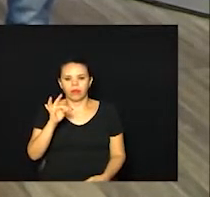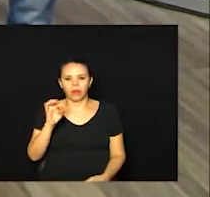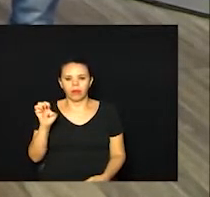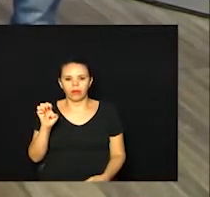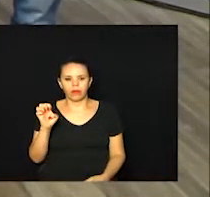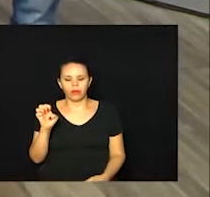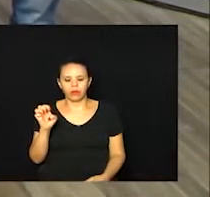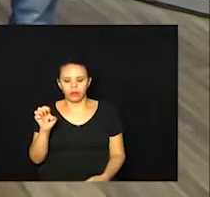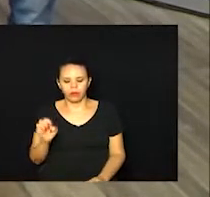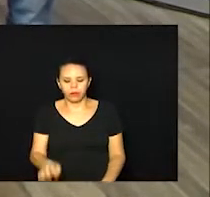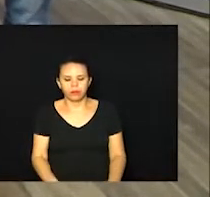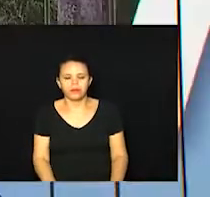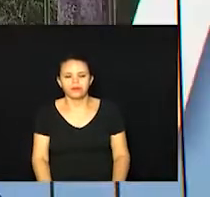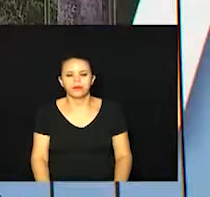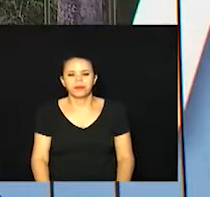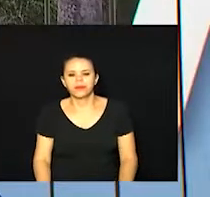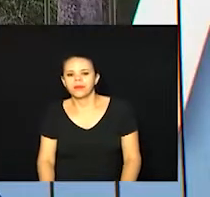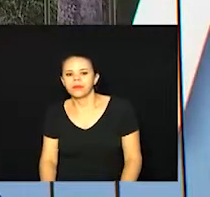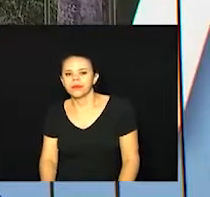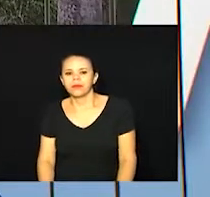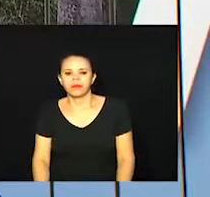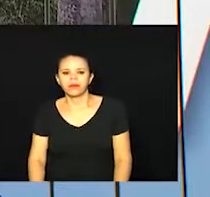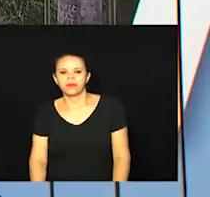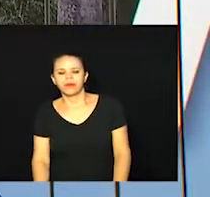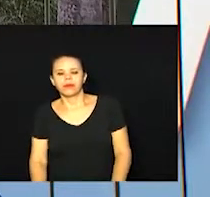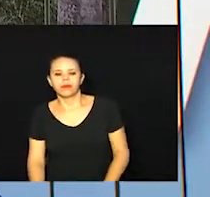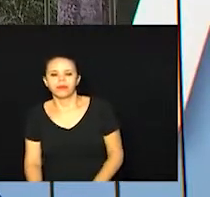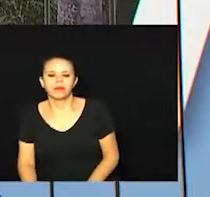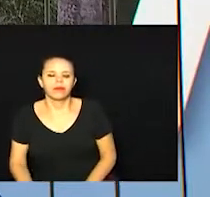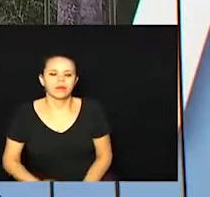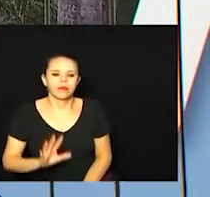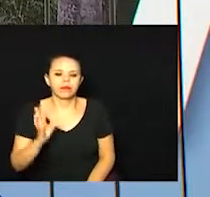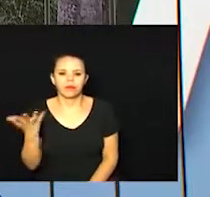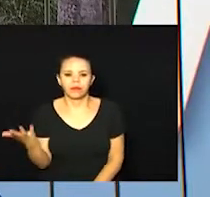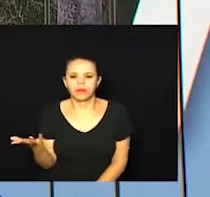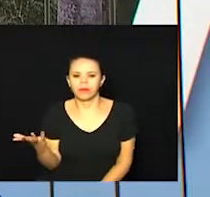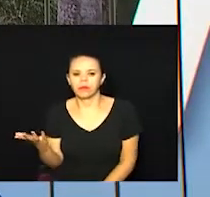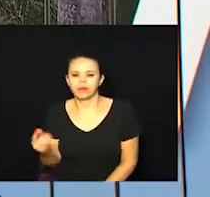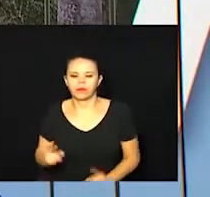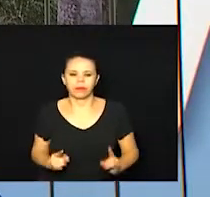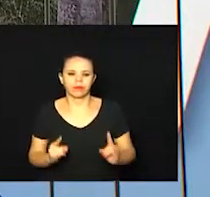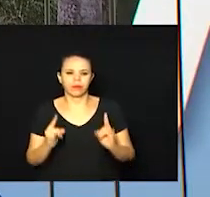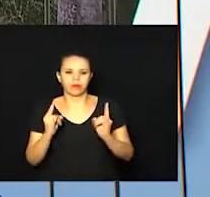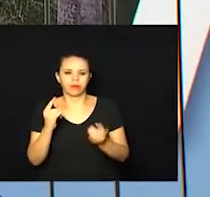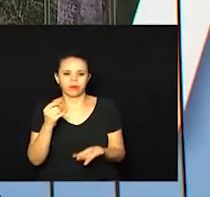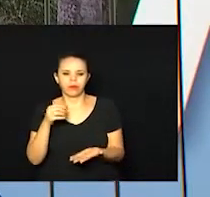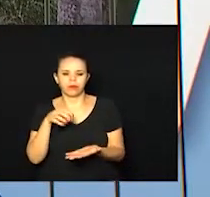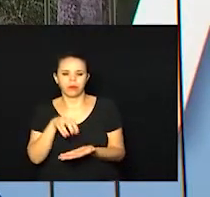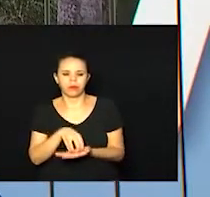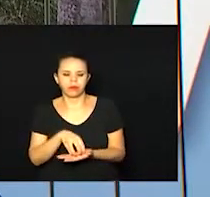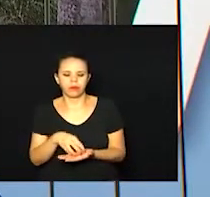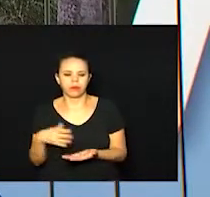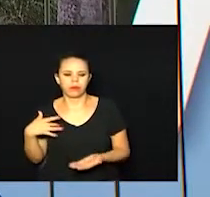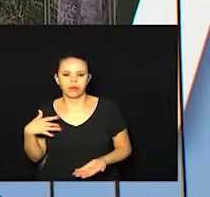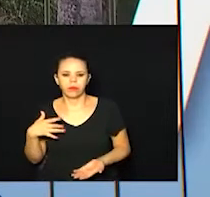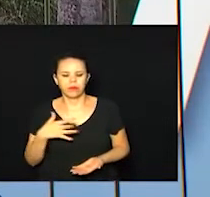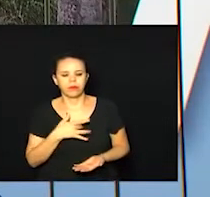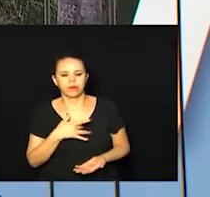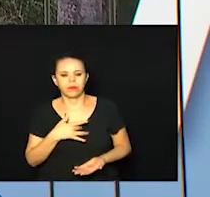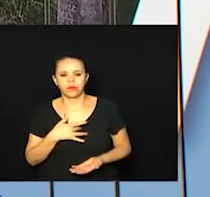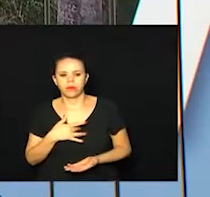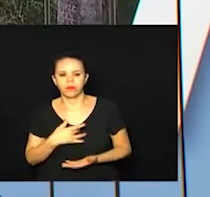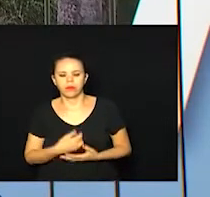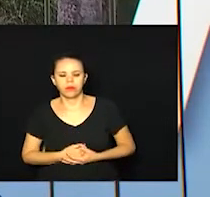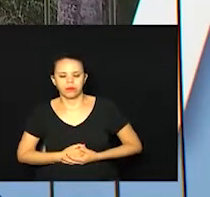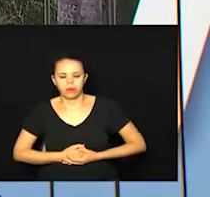Aí, Viviane, o que ocorre? O prédio daquele centro de saúde, que é